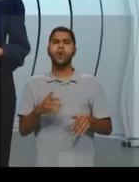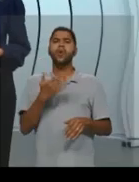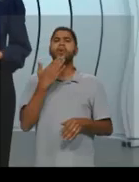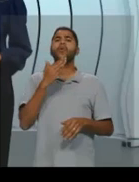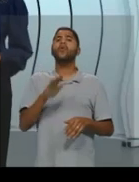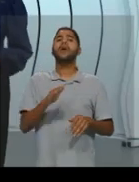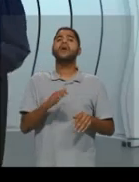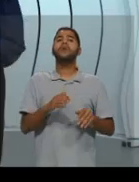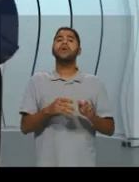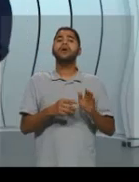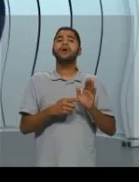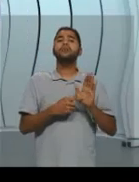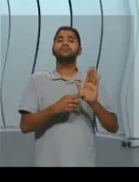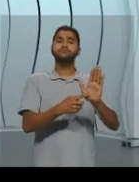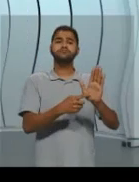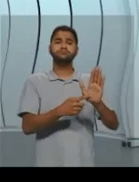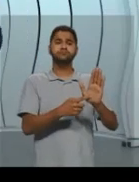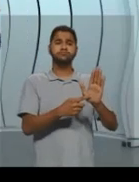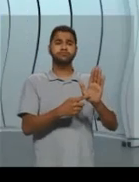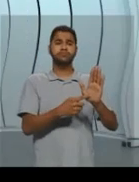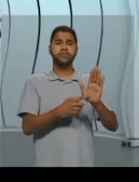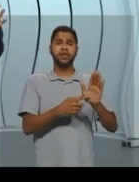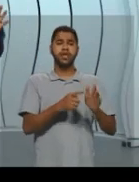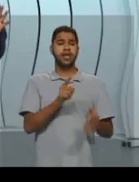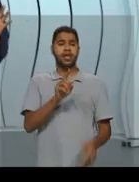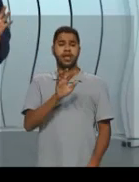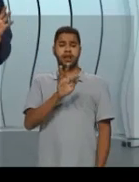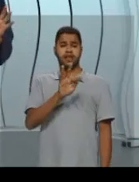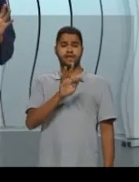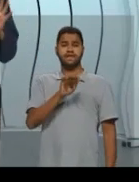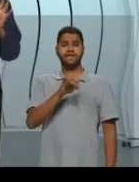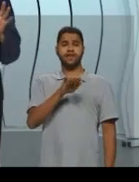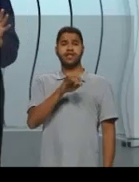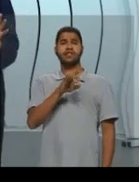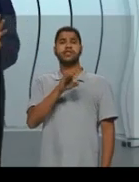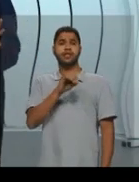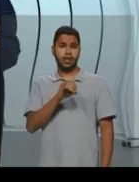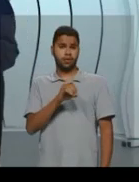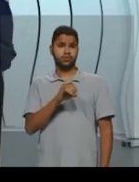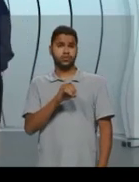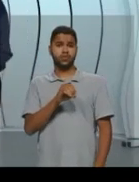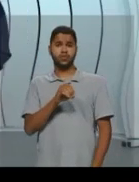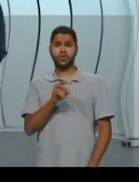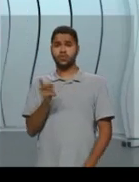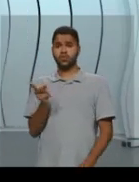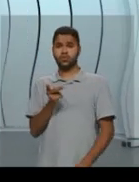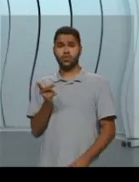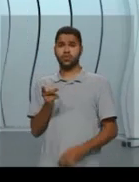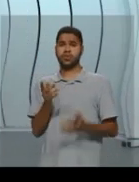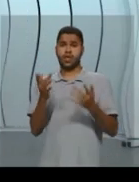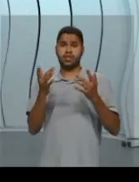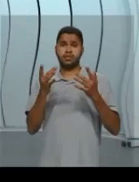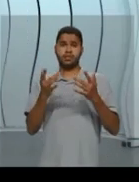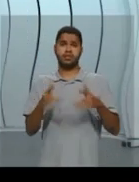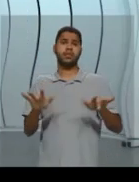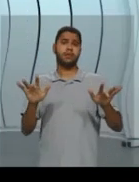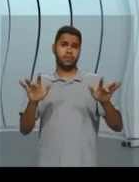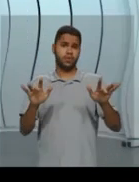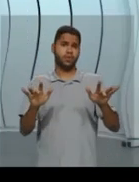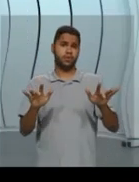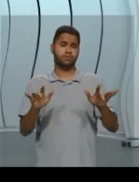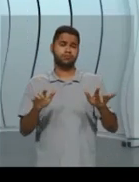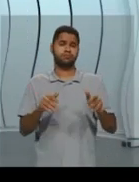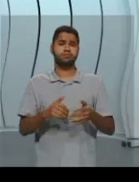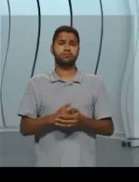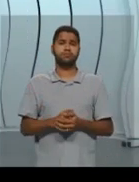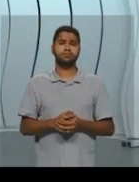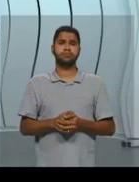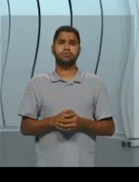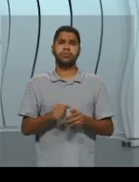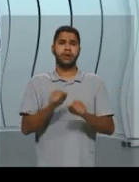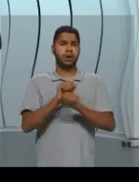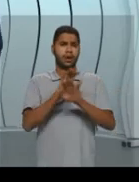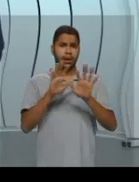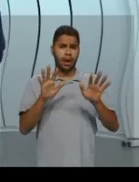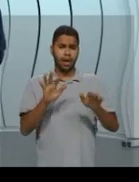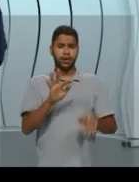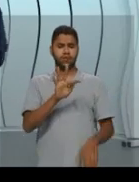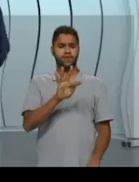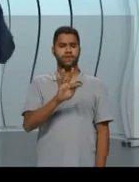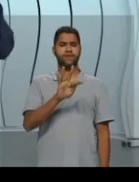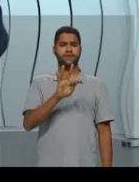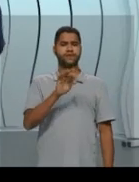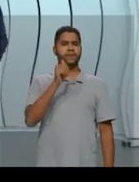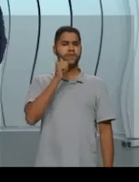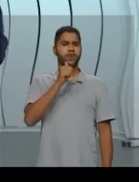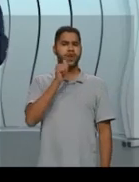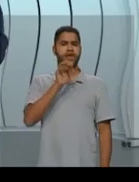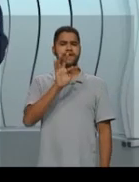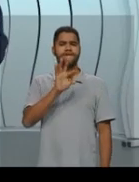tenho aí? Fernanda terminou com Mariano. Está claro, não é? Deixou bem claro aí que Fernanda pegou o